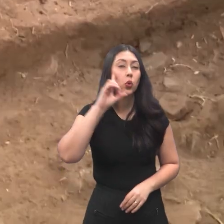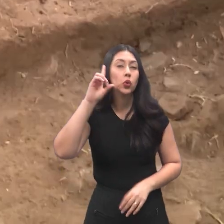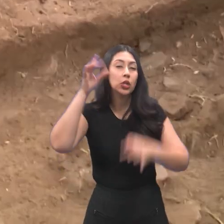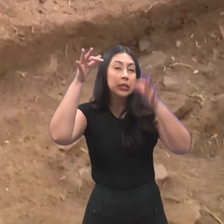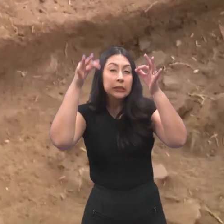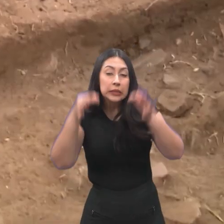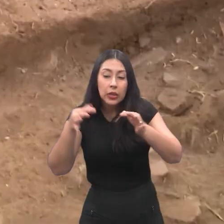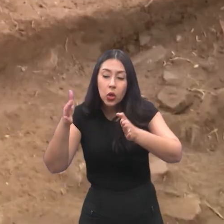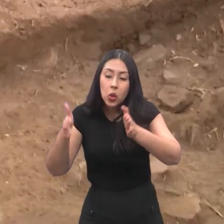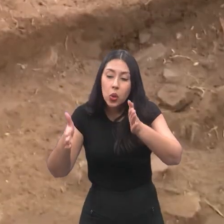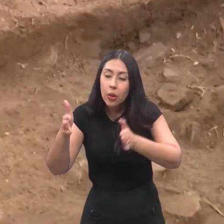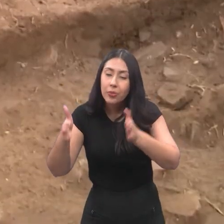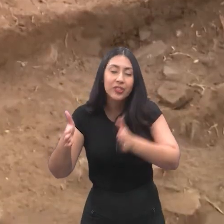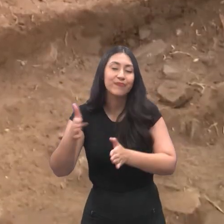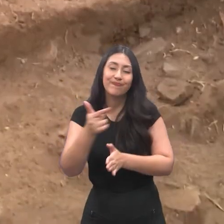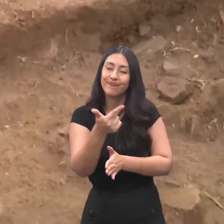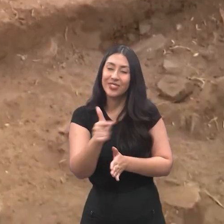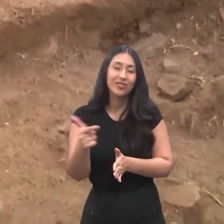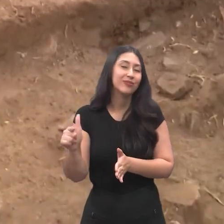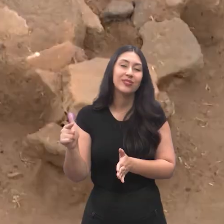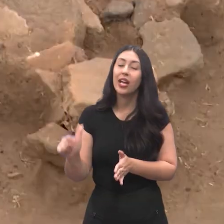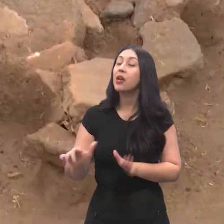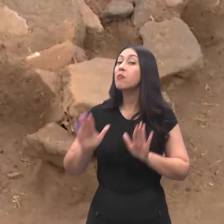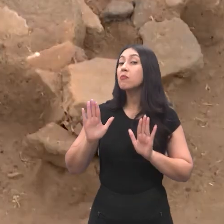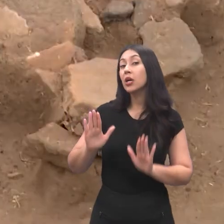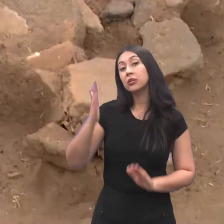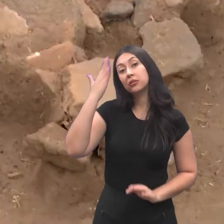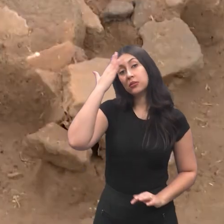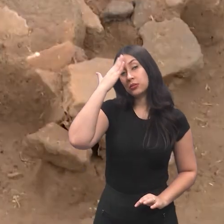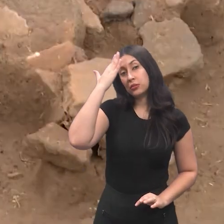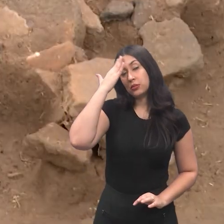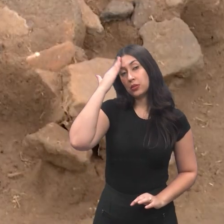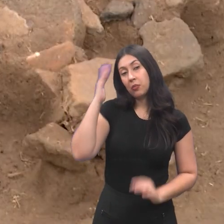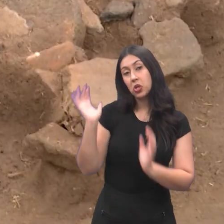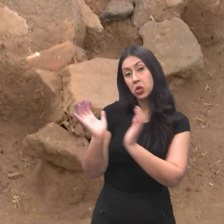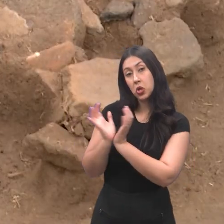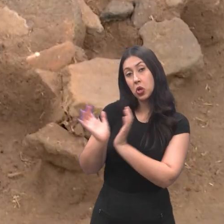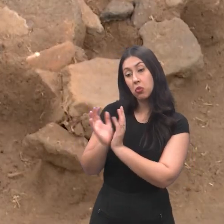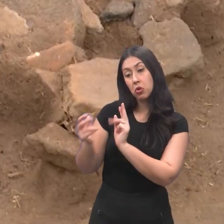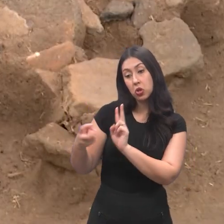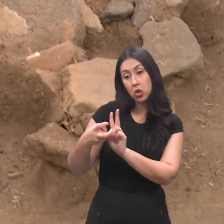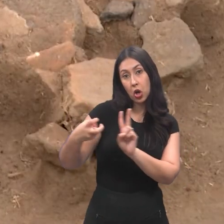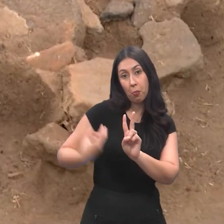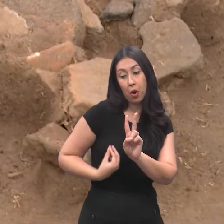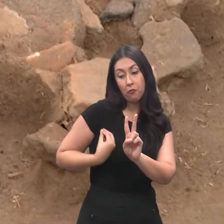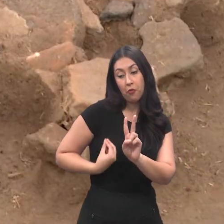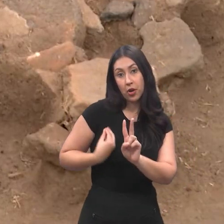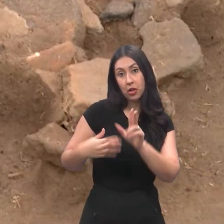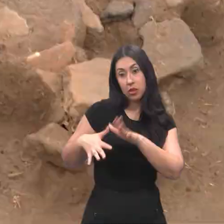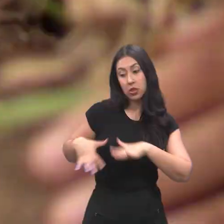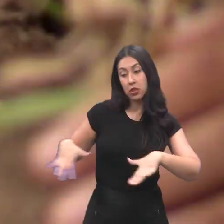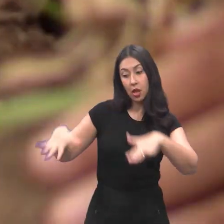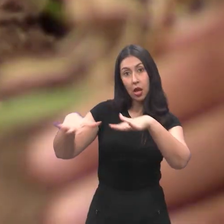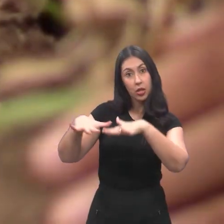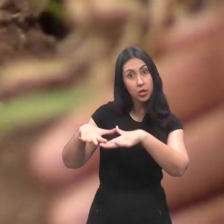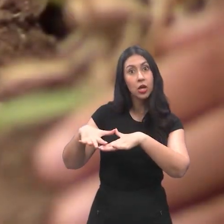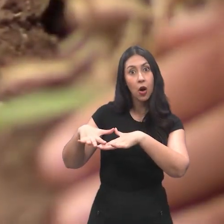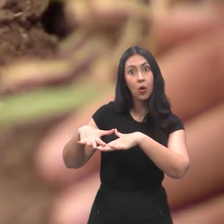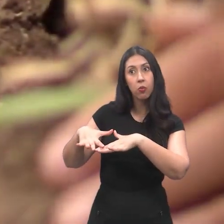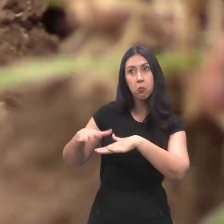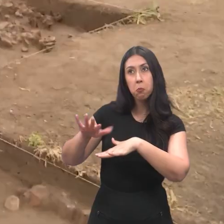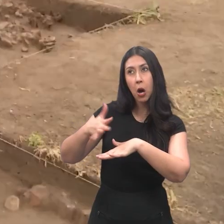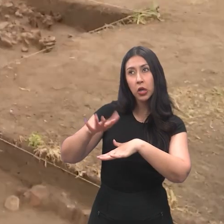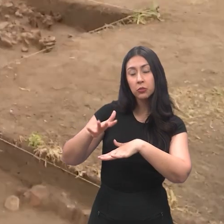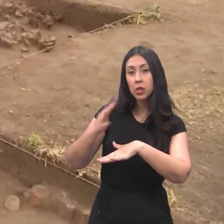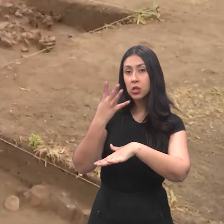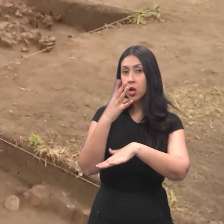data precisa do período do material encontrado. O que se sabe é que grupos indígenas ocuparam a região e podem ter habitado o